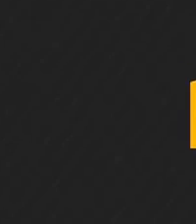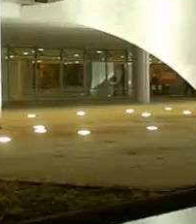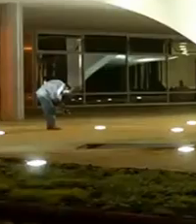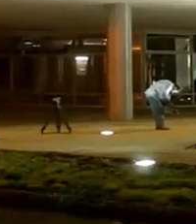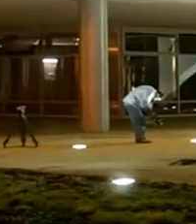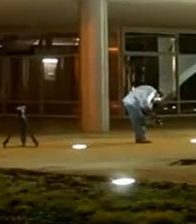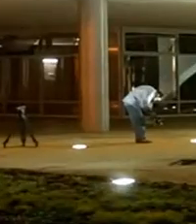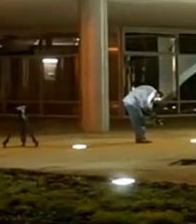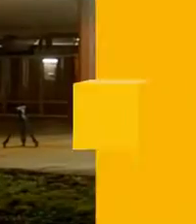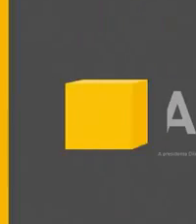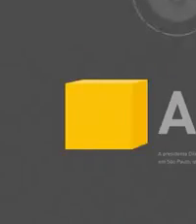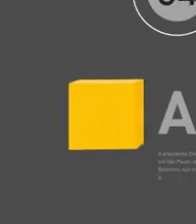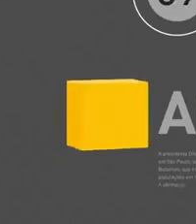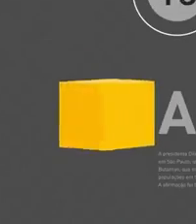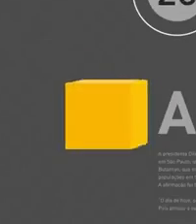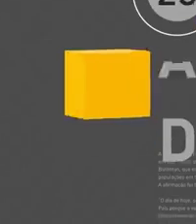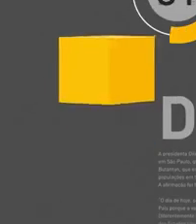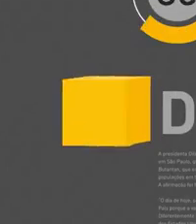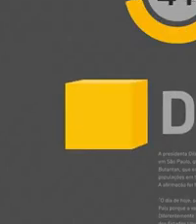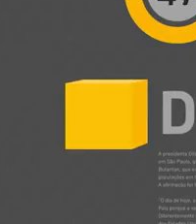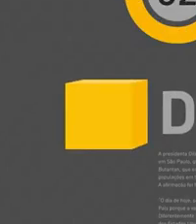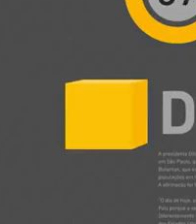E aí